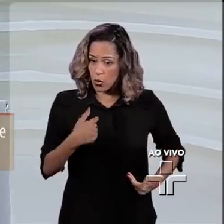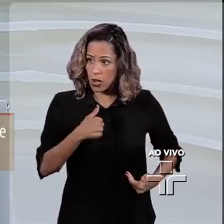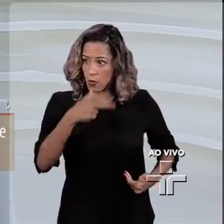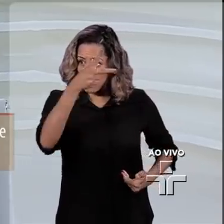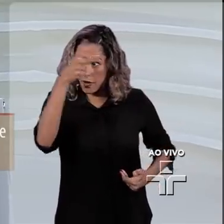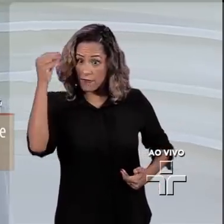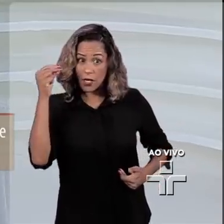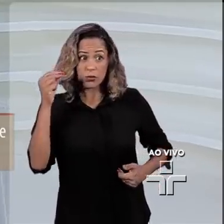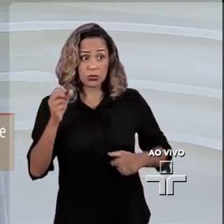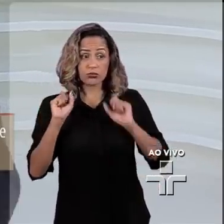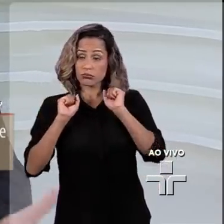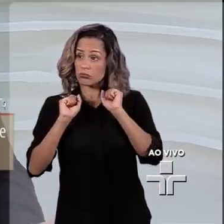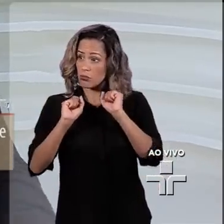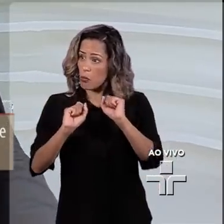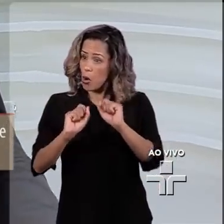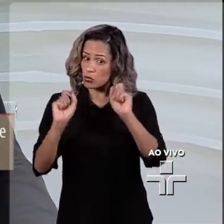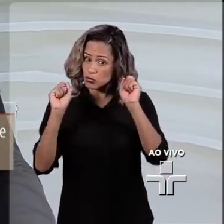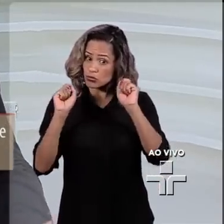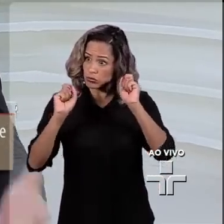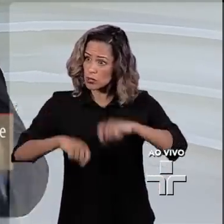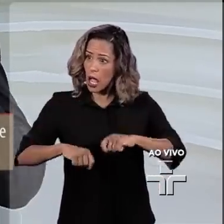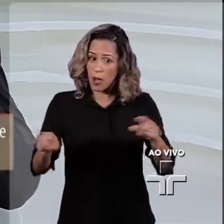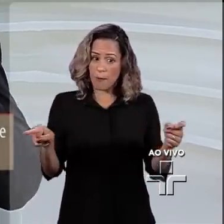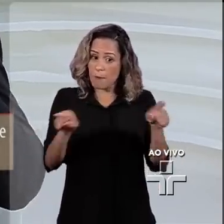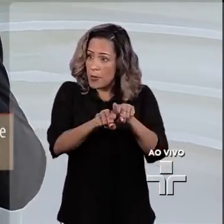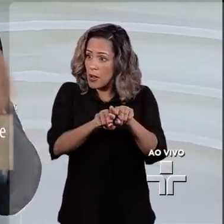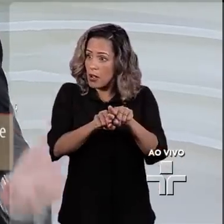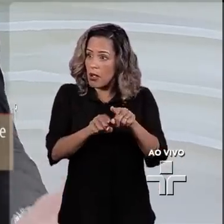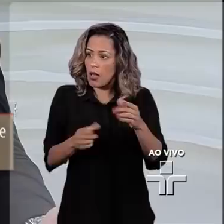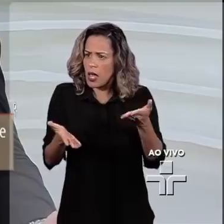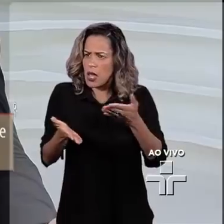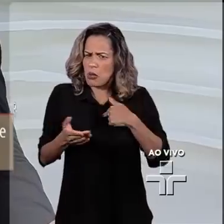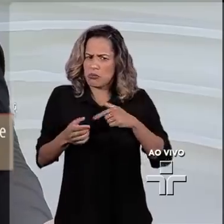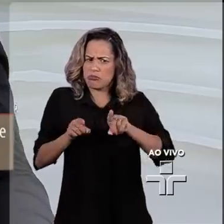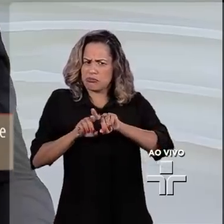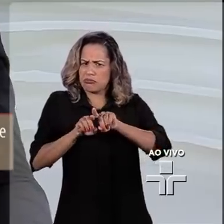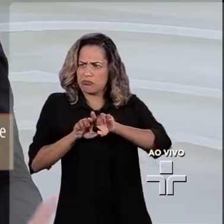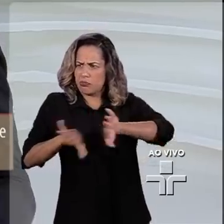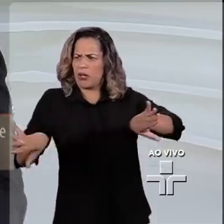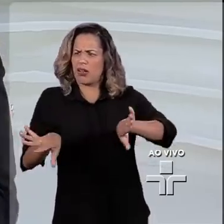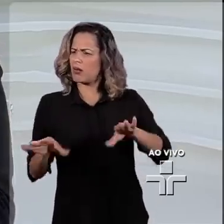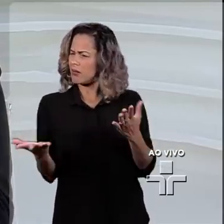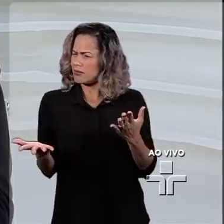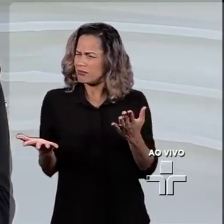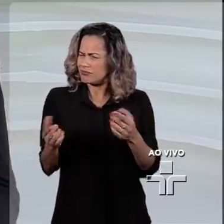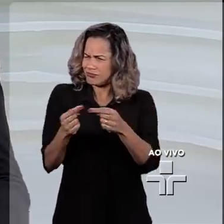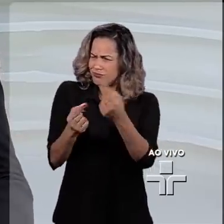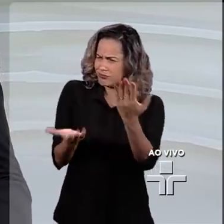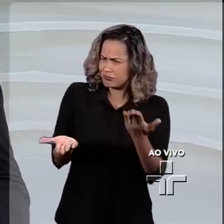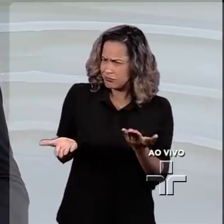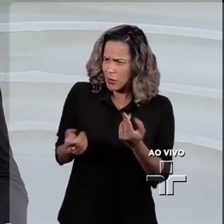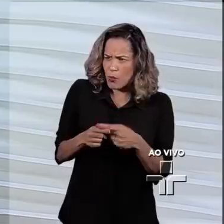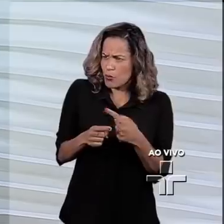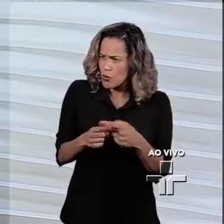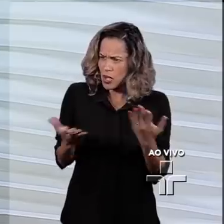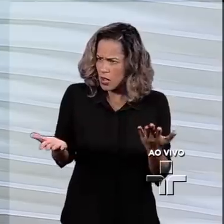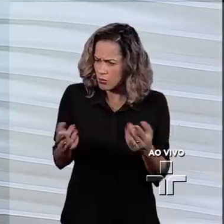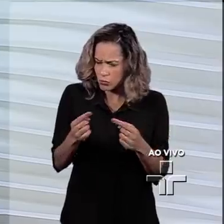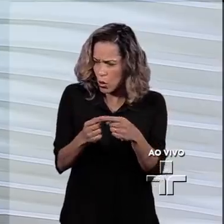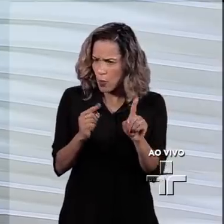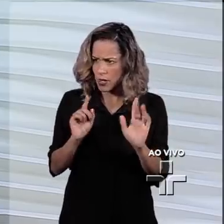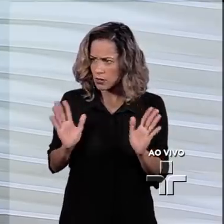para a cidade de São Paulo, eu querer me distanciar dele. Não tem muito sentido algo como esse. A cidade foi